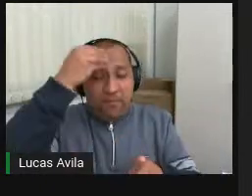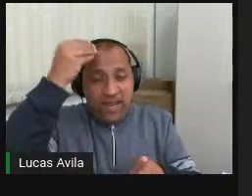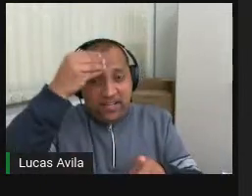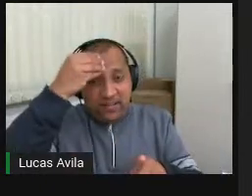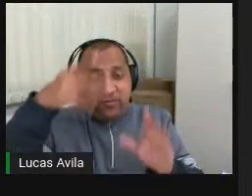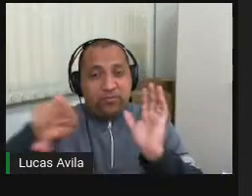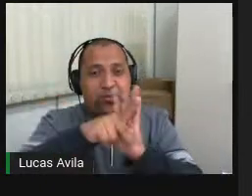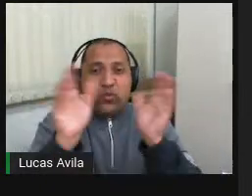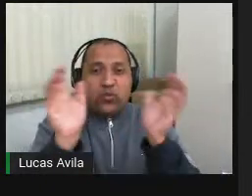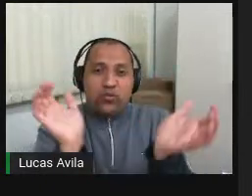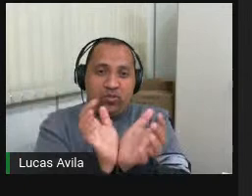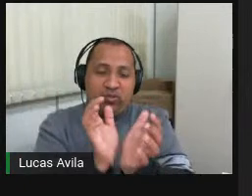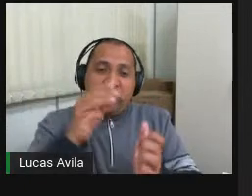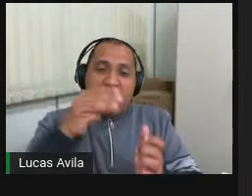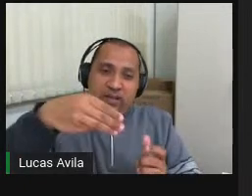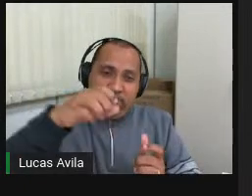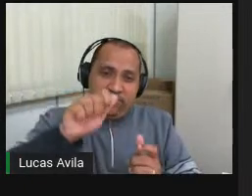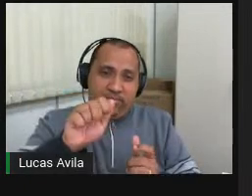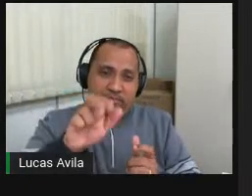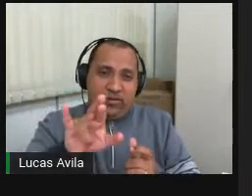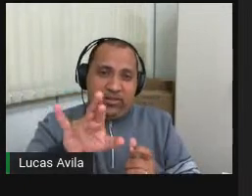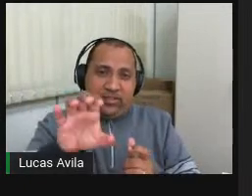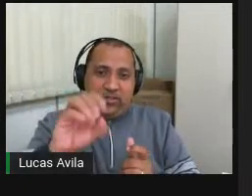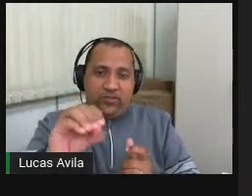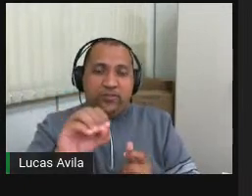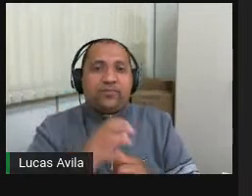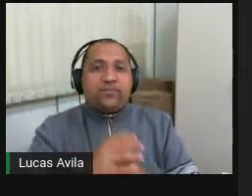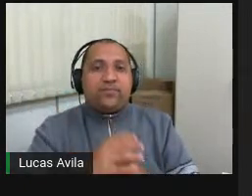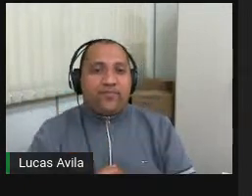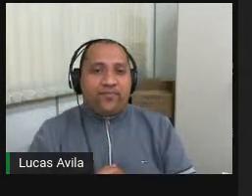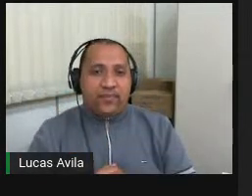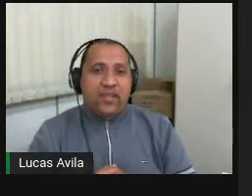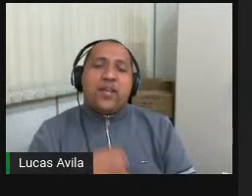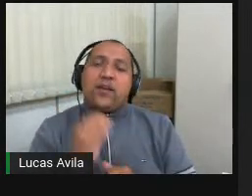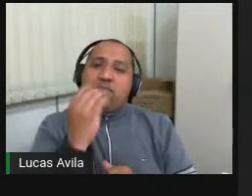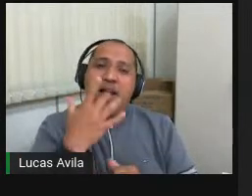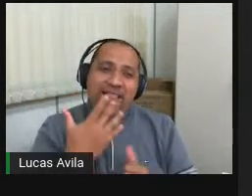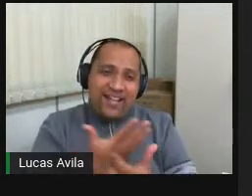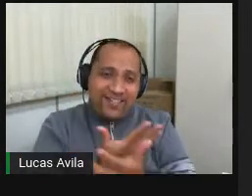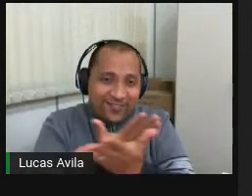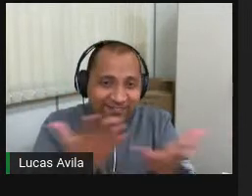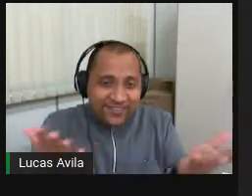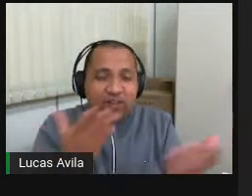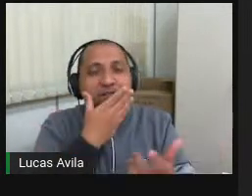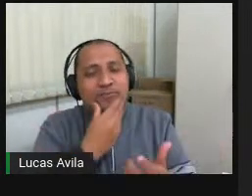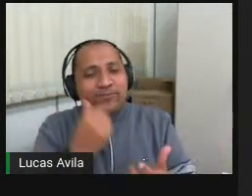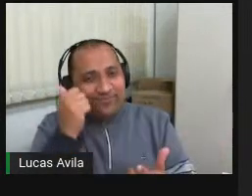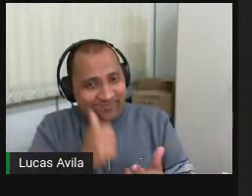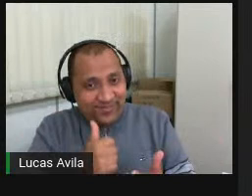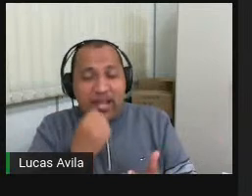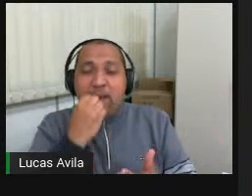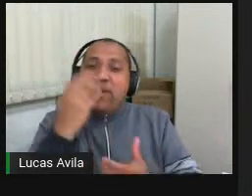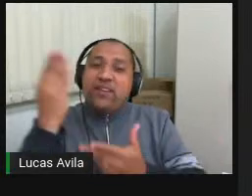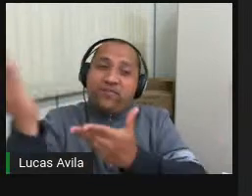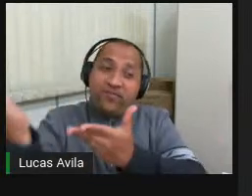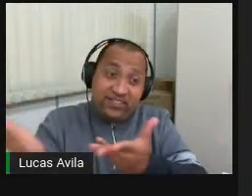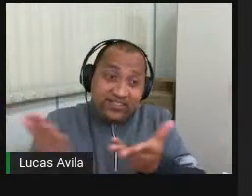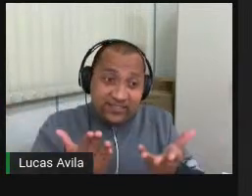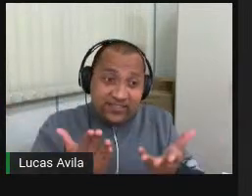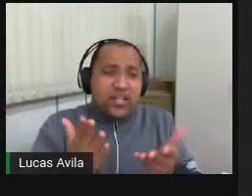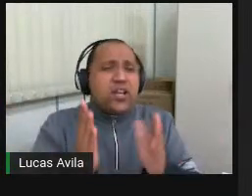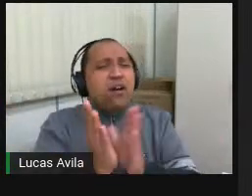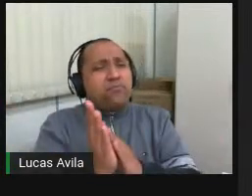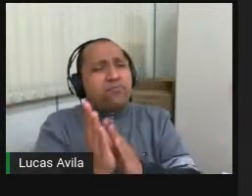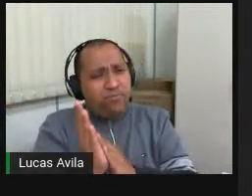professor Maurício Aires Vieira. Boa tarde a todos e todas, sejam bem-vindos. Parabéns aos